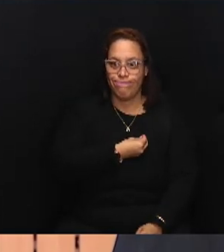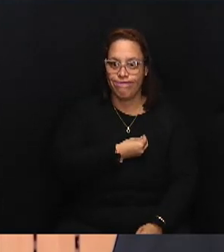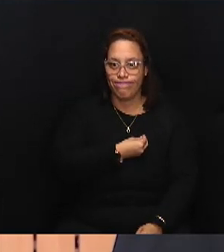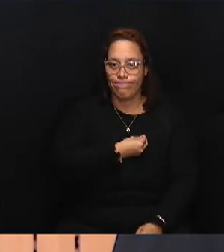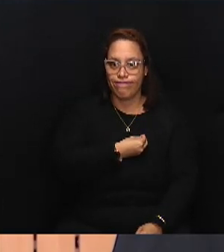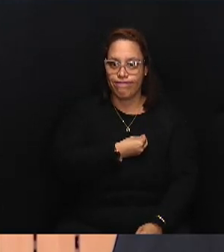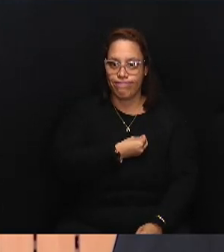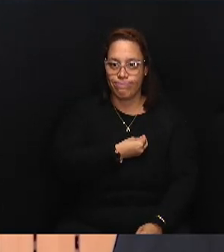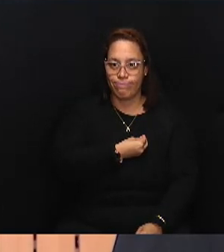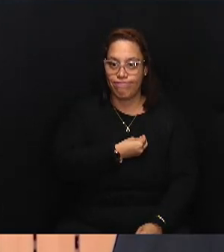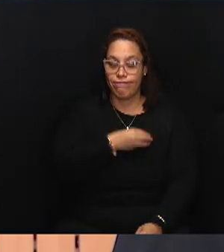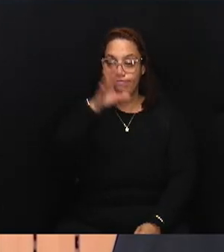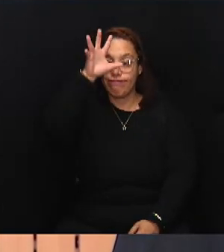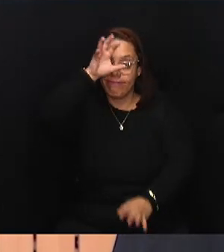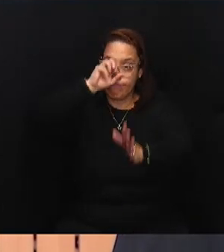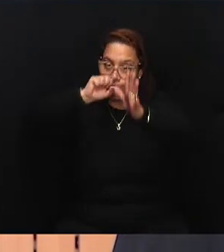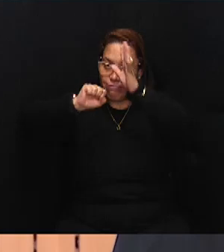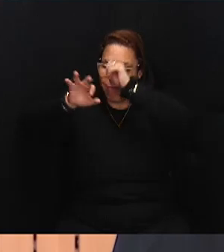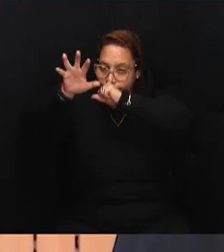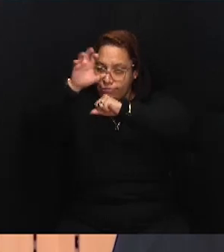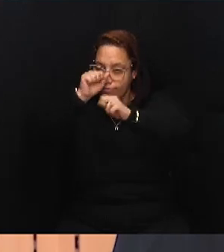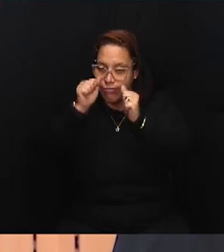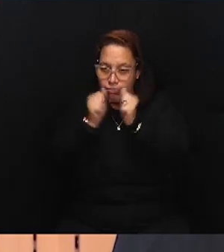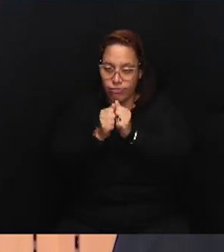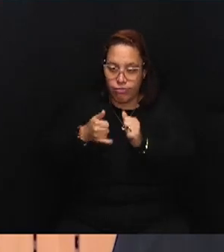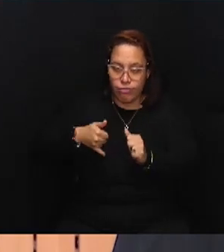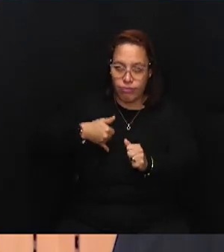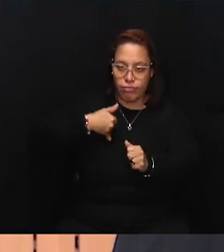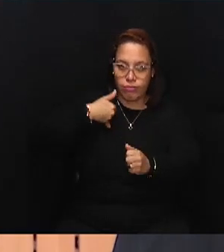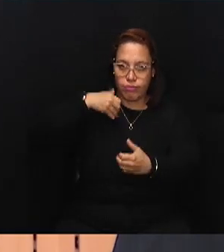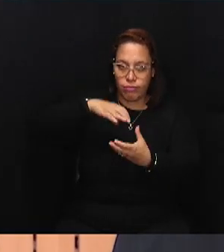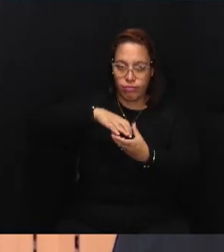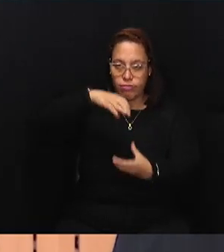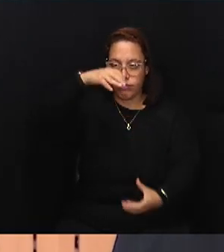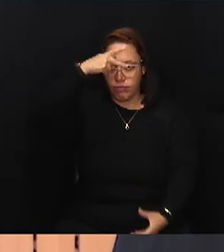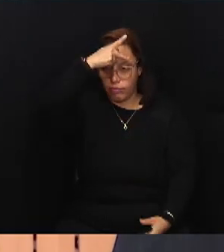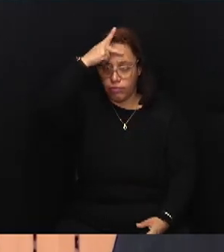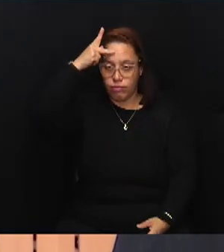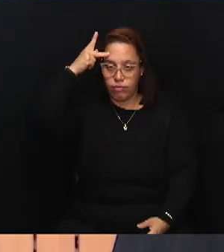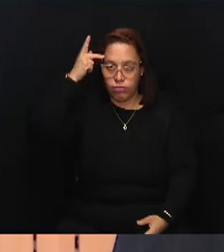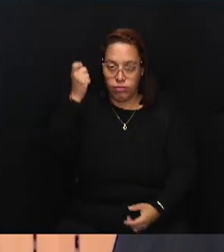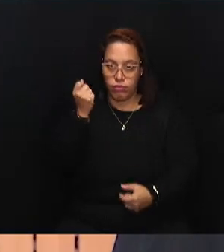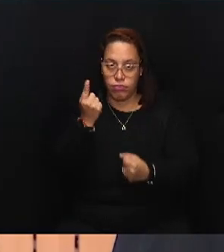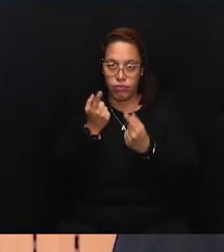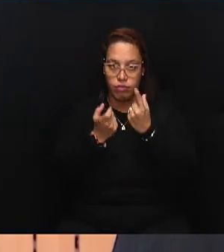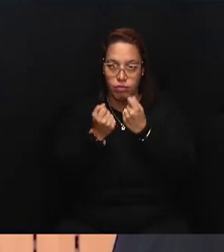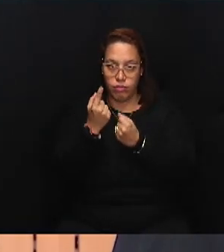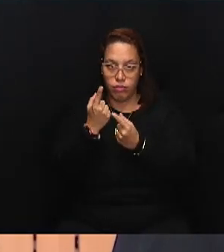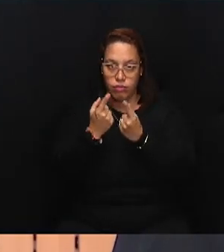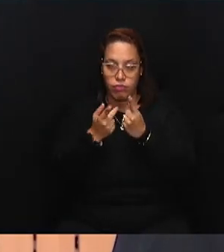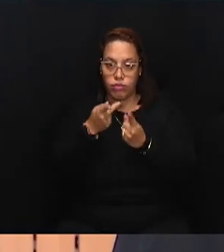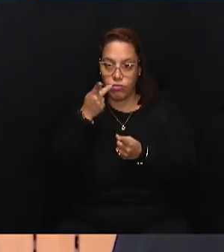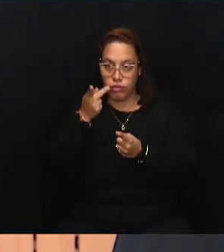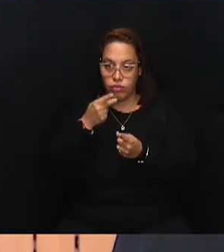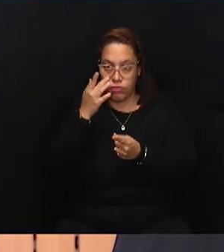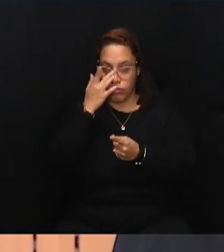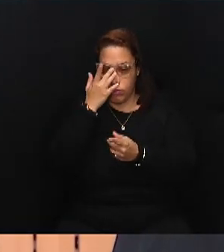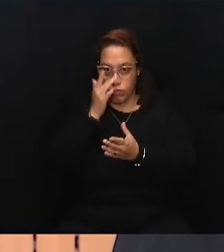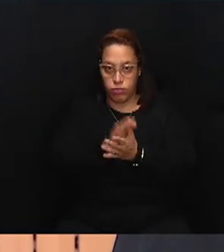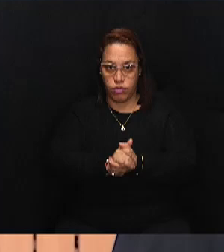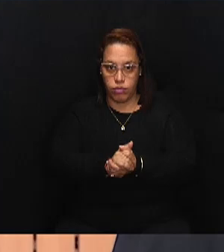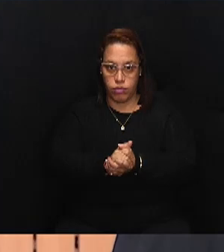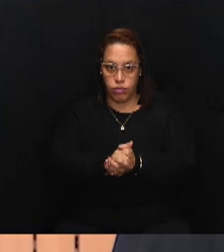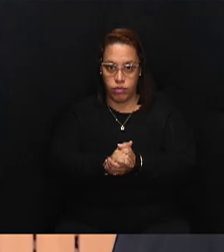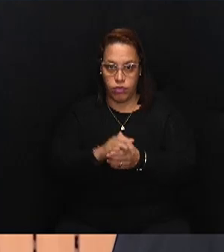forma de aprender com essas pessoas idosas. E aqui eu trago alguns dados que eu tenho citado bastante.